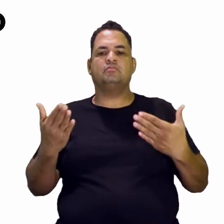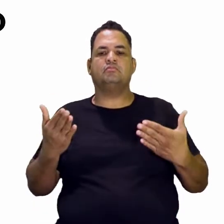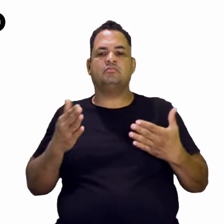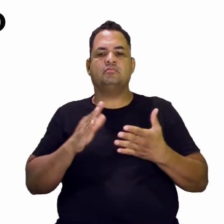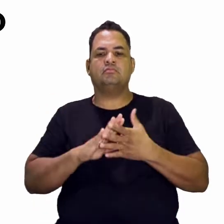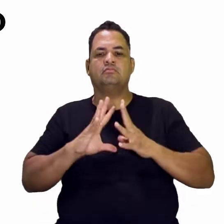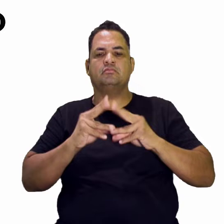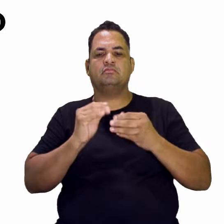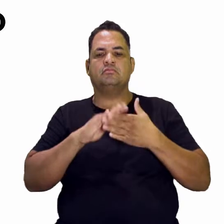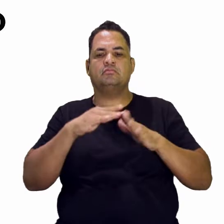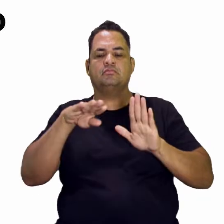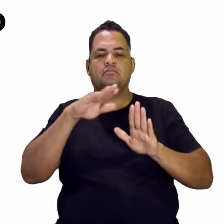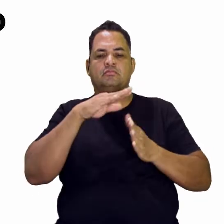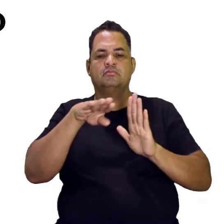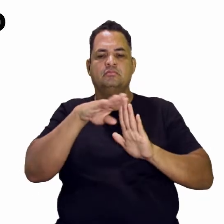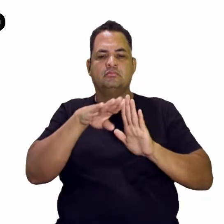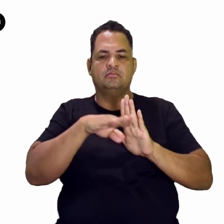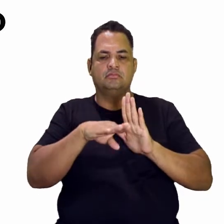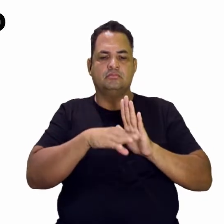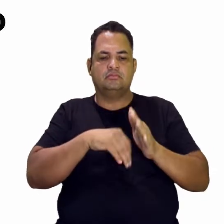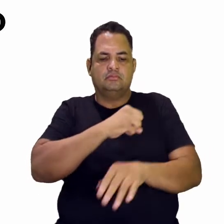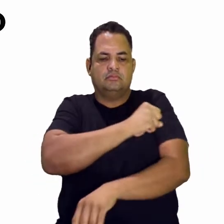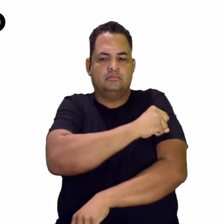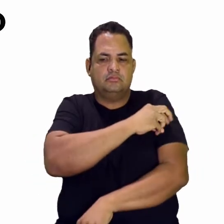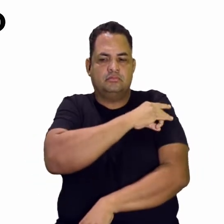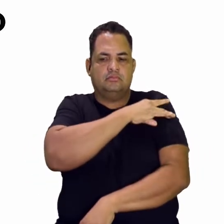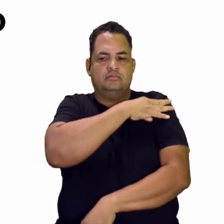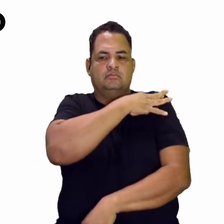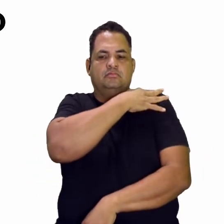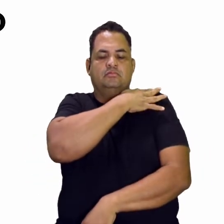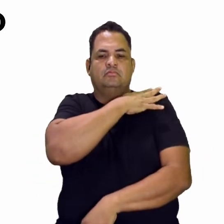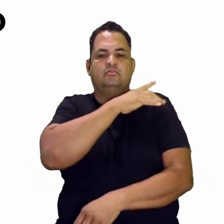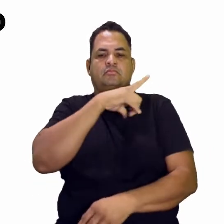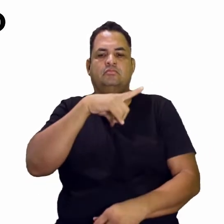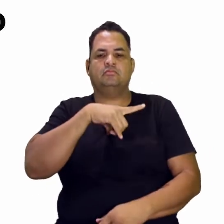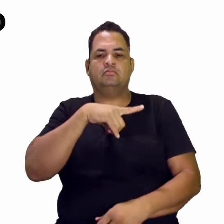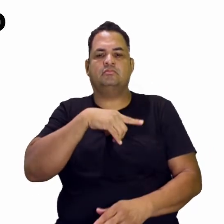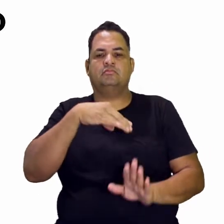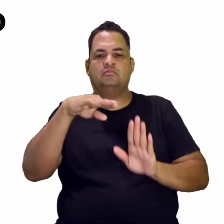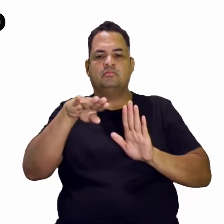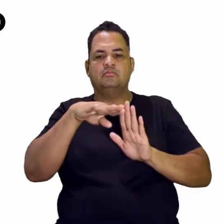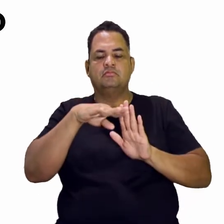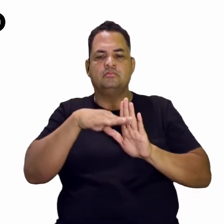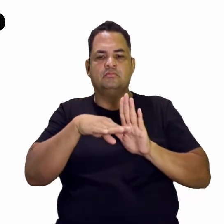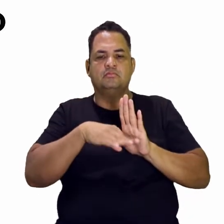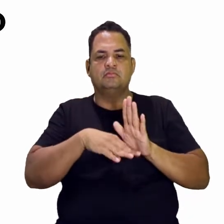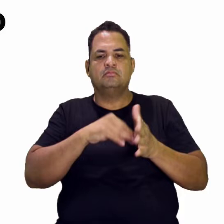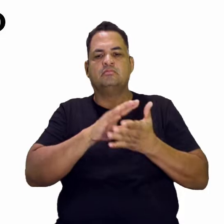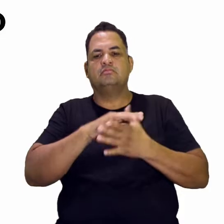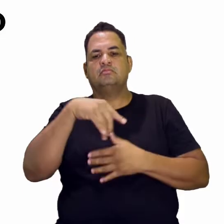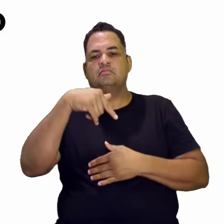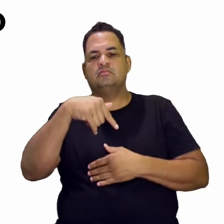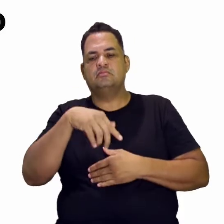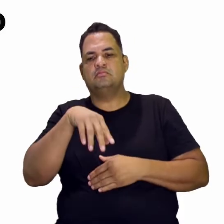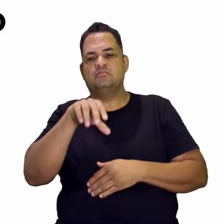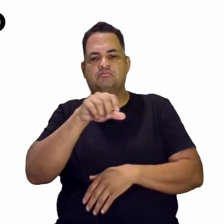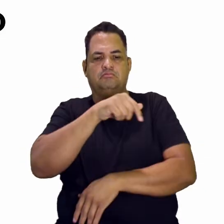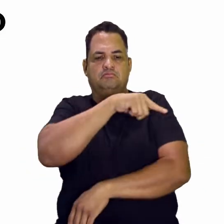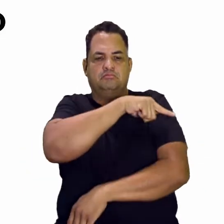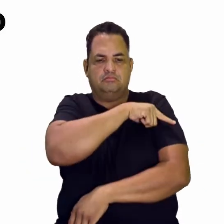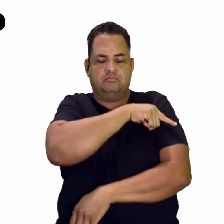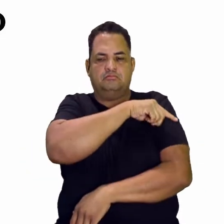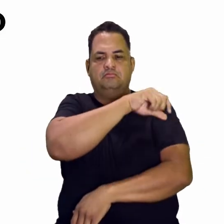por todas as etapas do fundamental, você recebe essa classificação de 7º ano, 8º